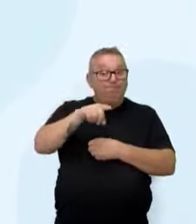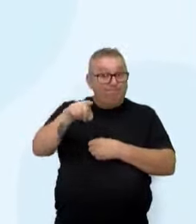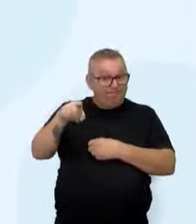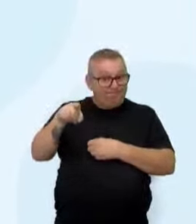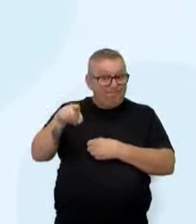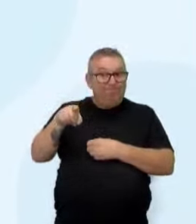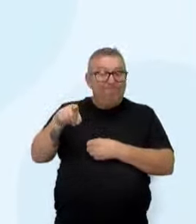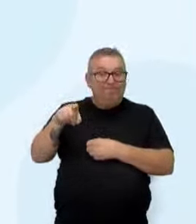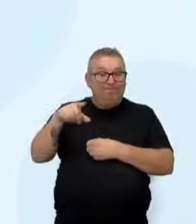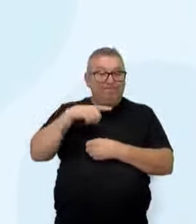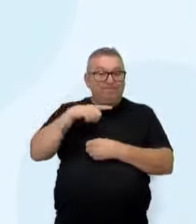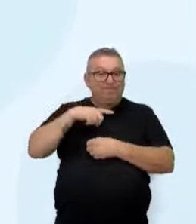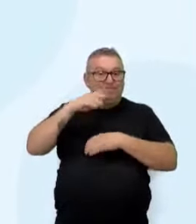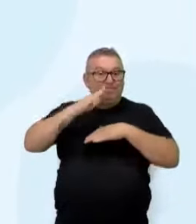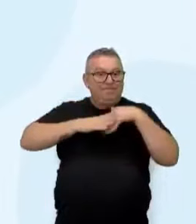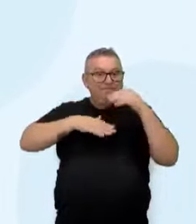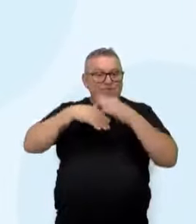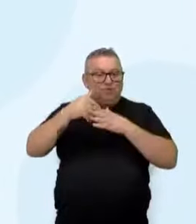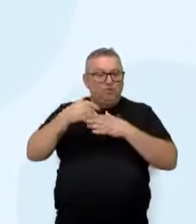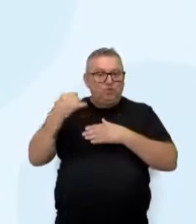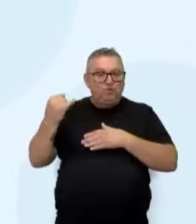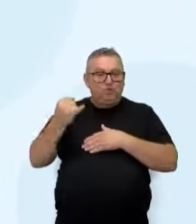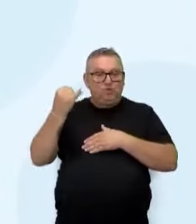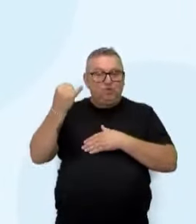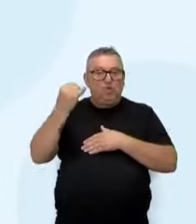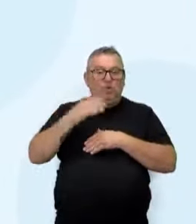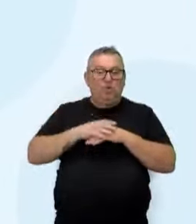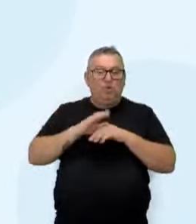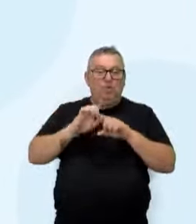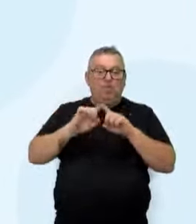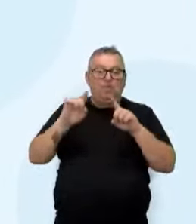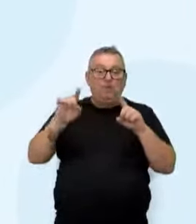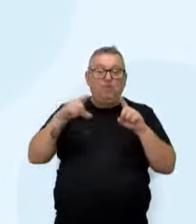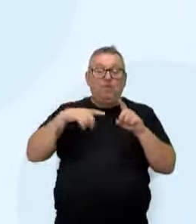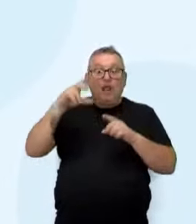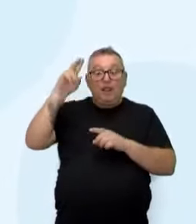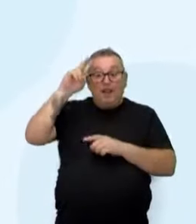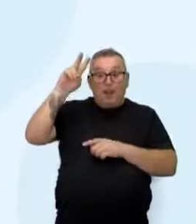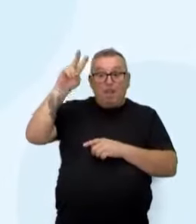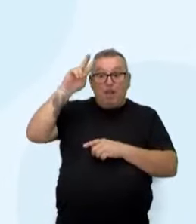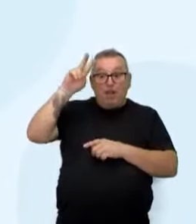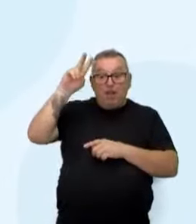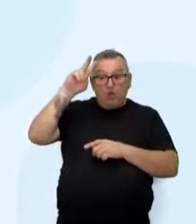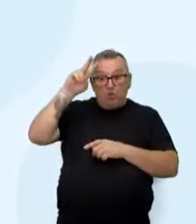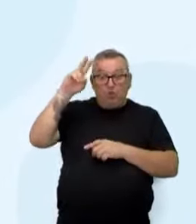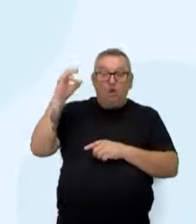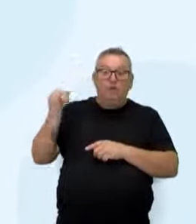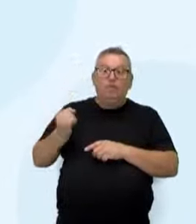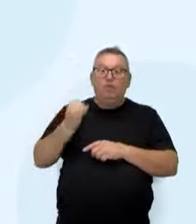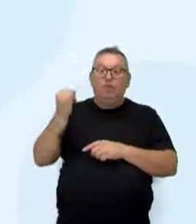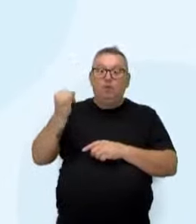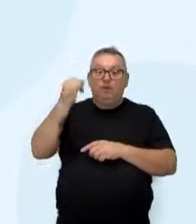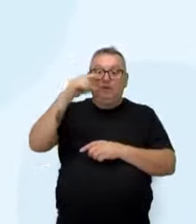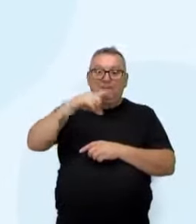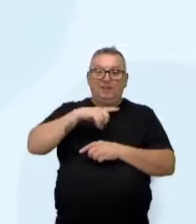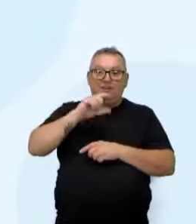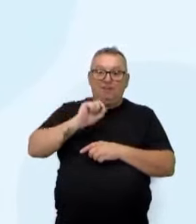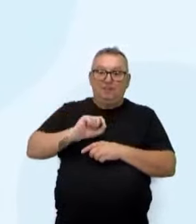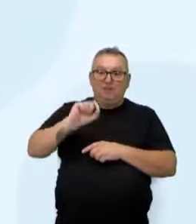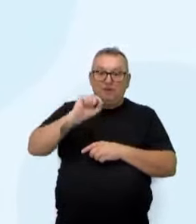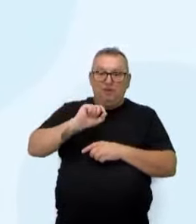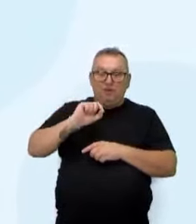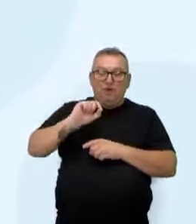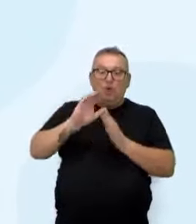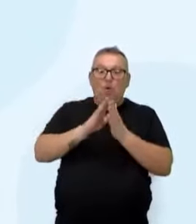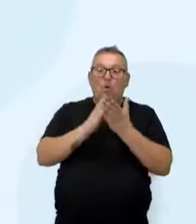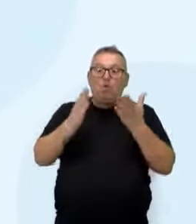para vocês isso já é uma prática extremamente comum, mas só retomando a importância da gente ter em mãos aí o nosso diário